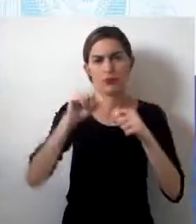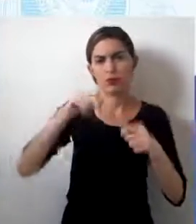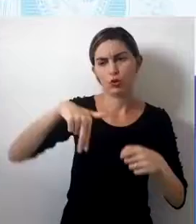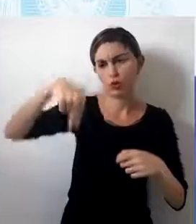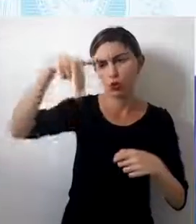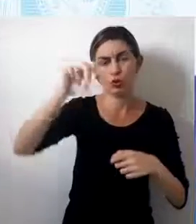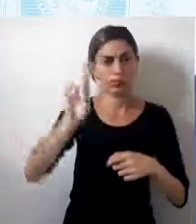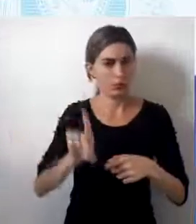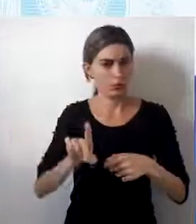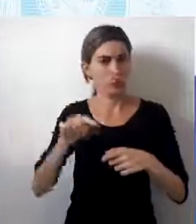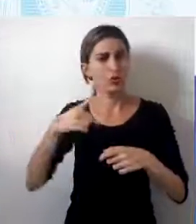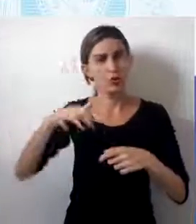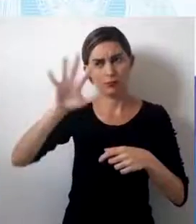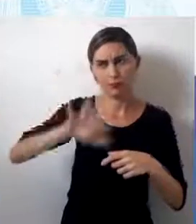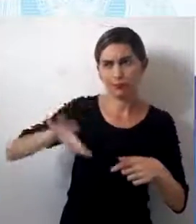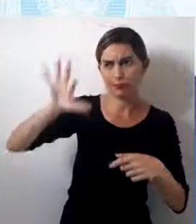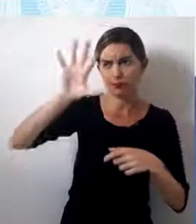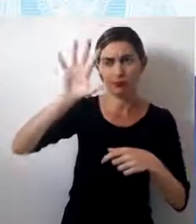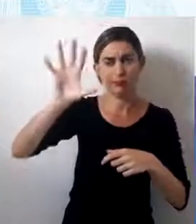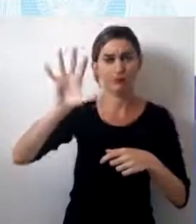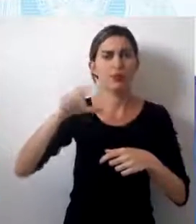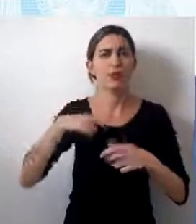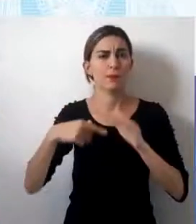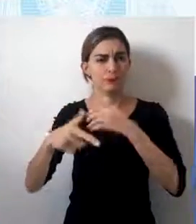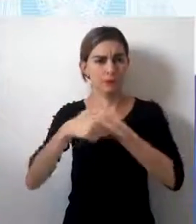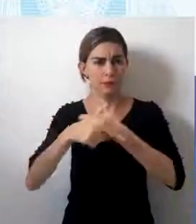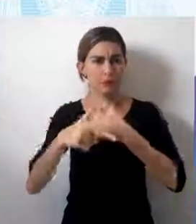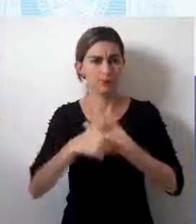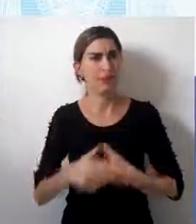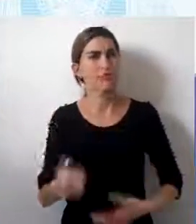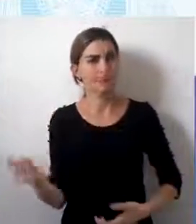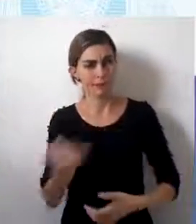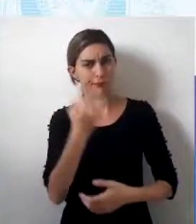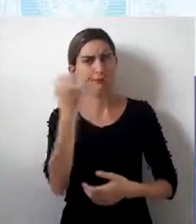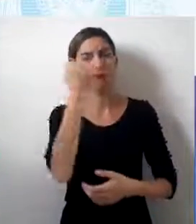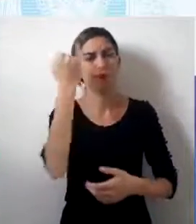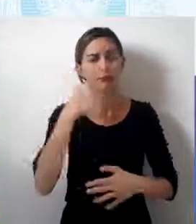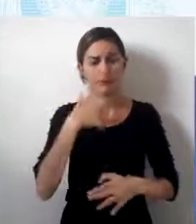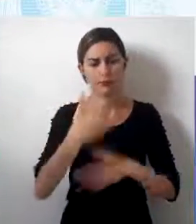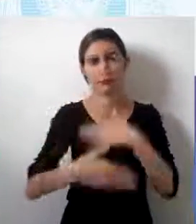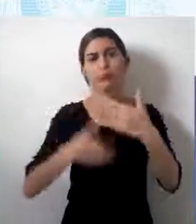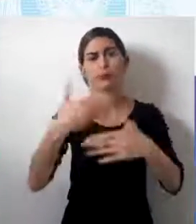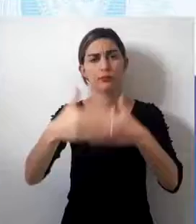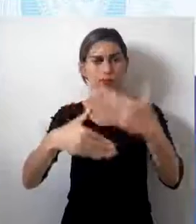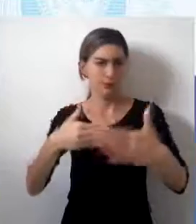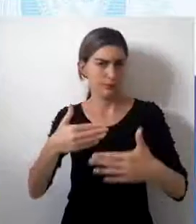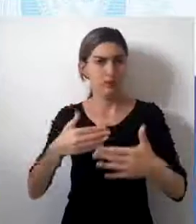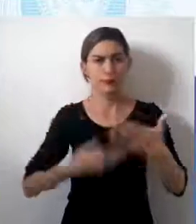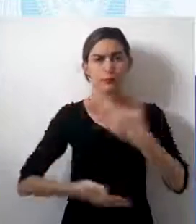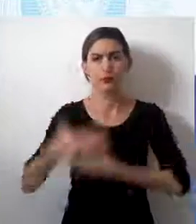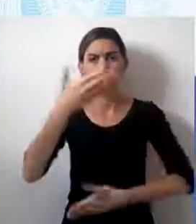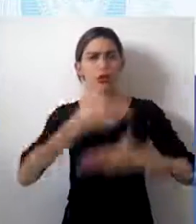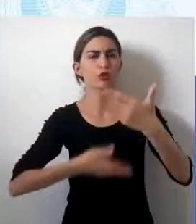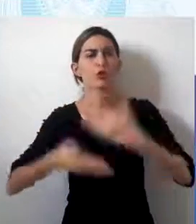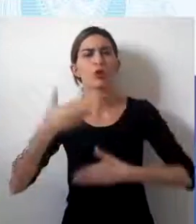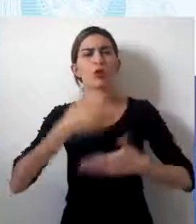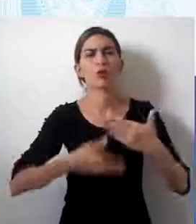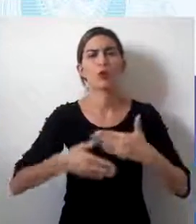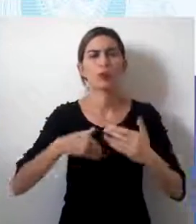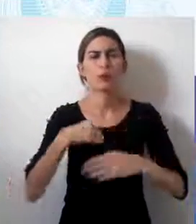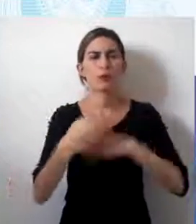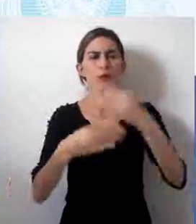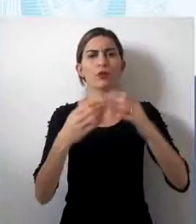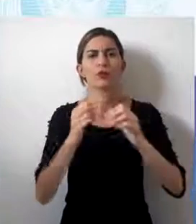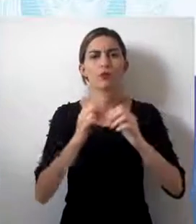na região Nordeste. Então, o Nordeste teve um papel fundamental nesse processo de troca,